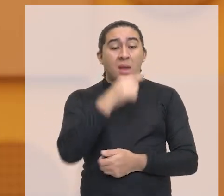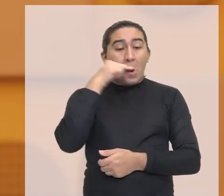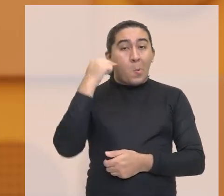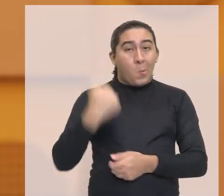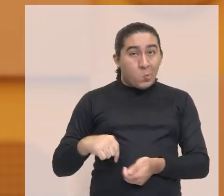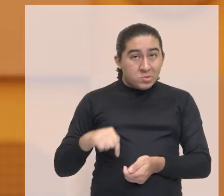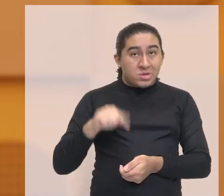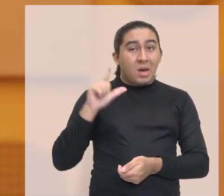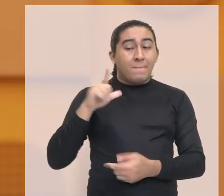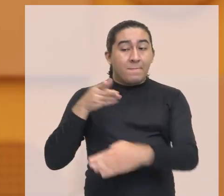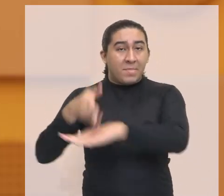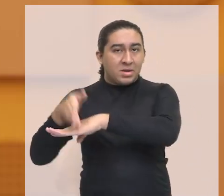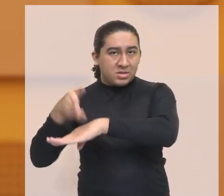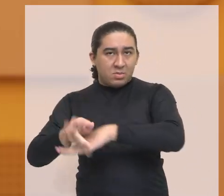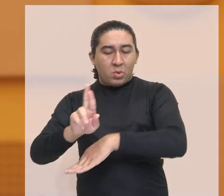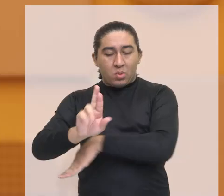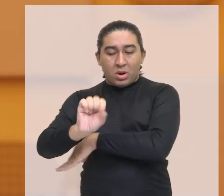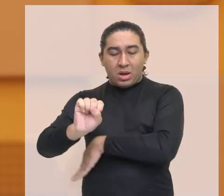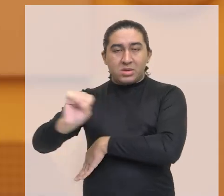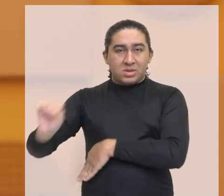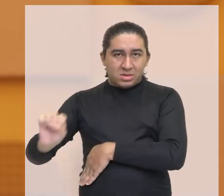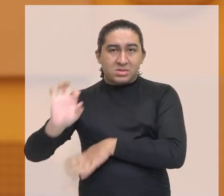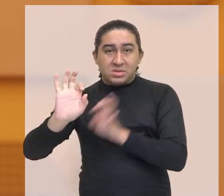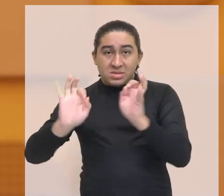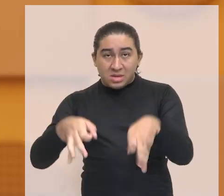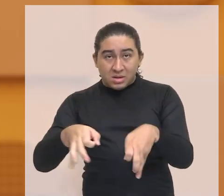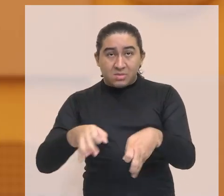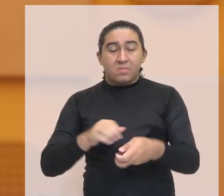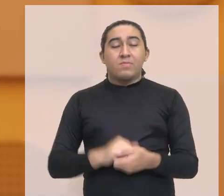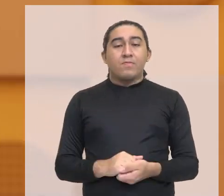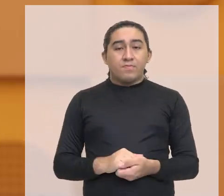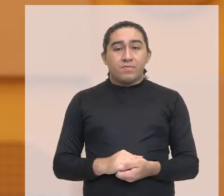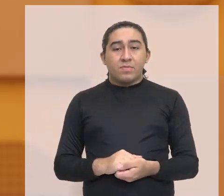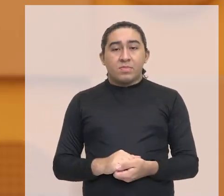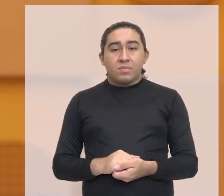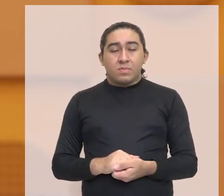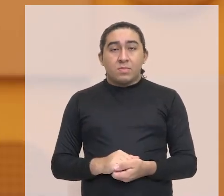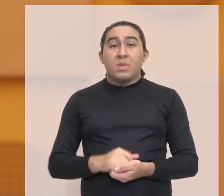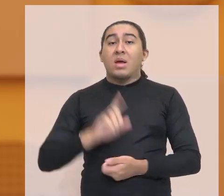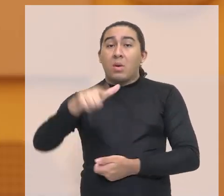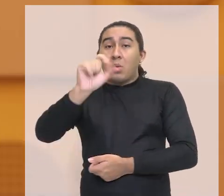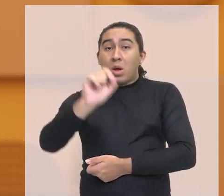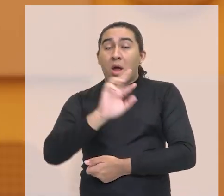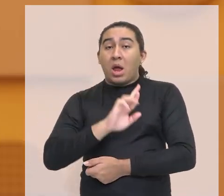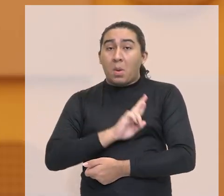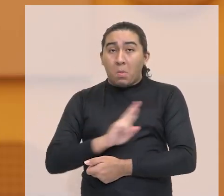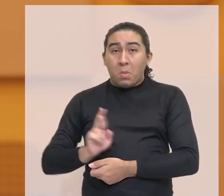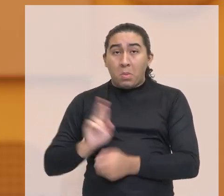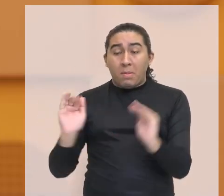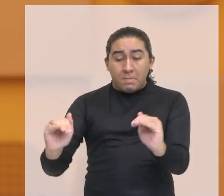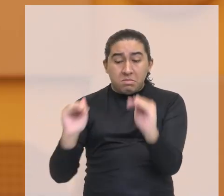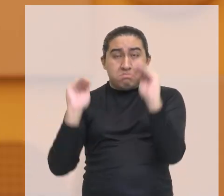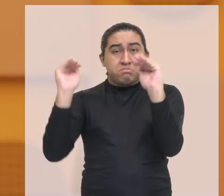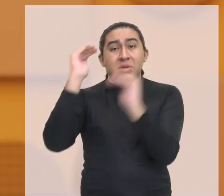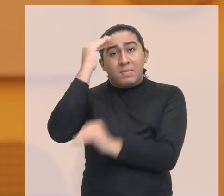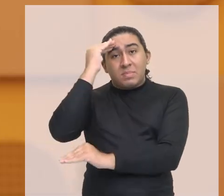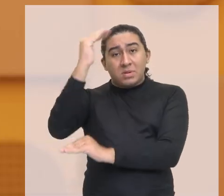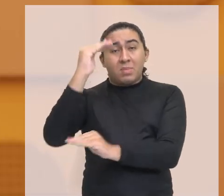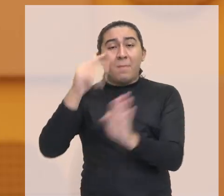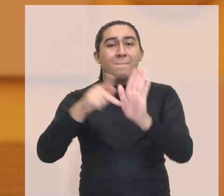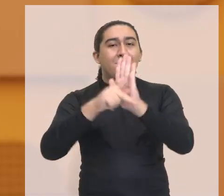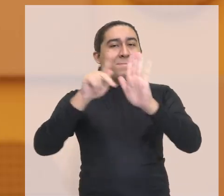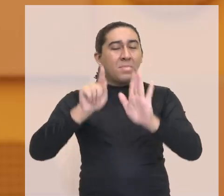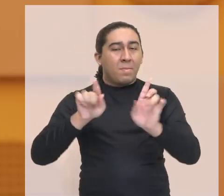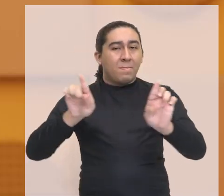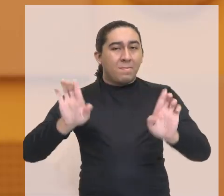Rússia fazia parte da União Soviética. Era, sem dúvida, a república mais poderosa ali da União Soviética,